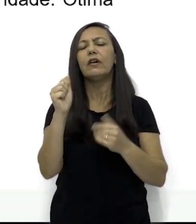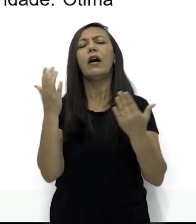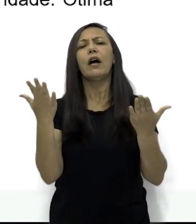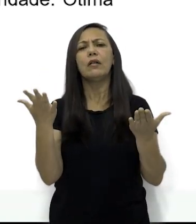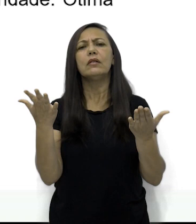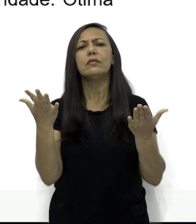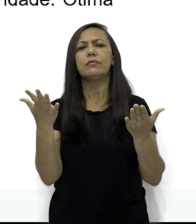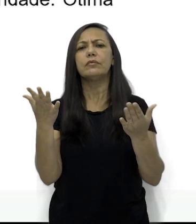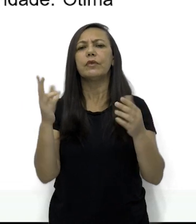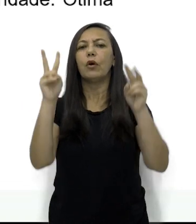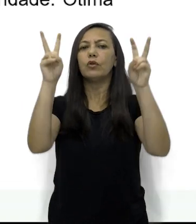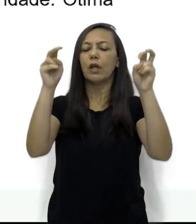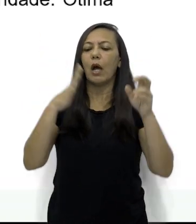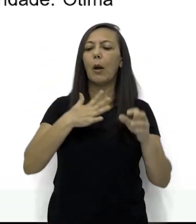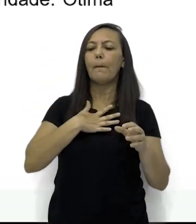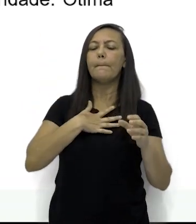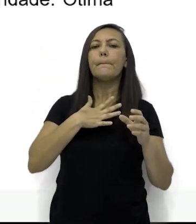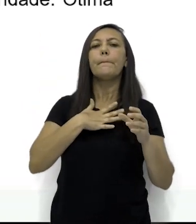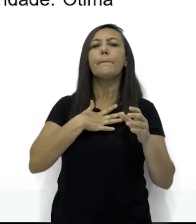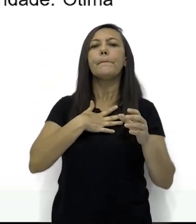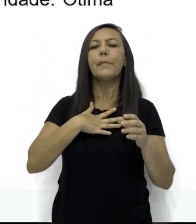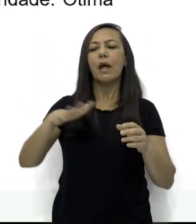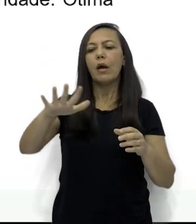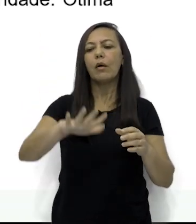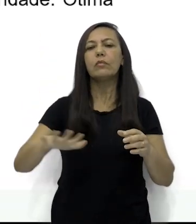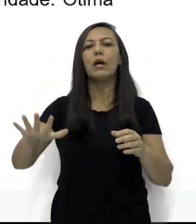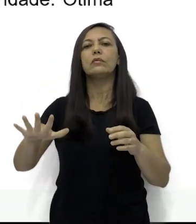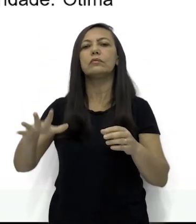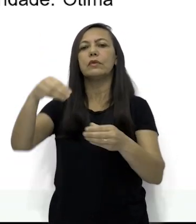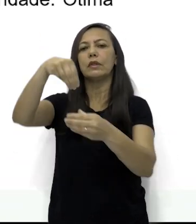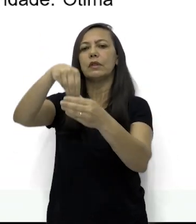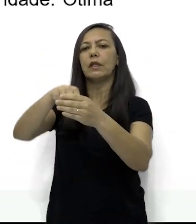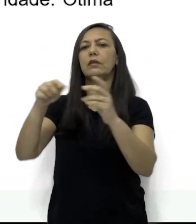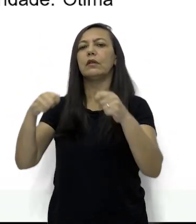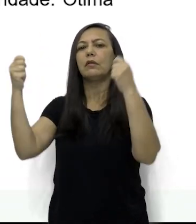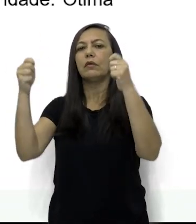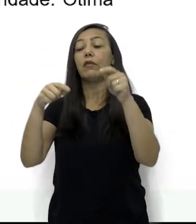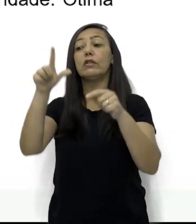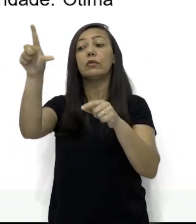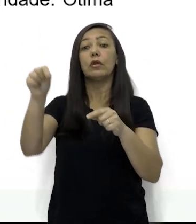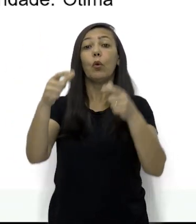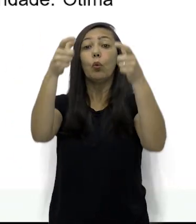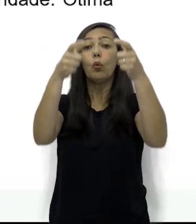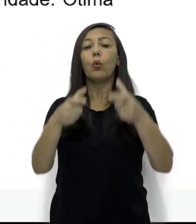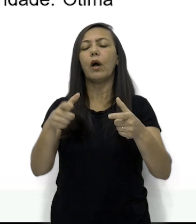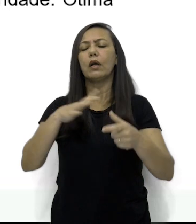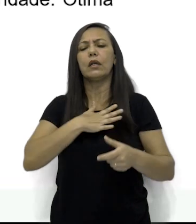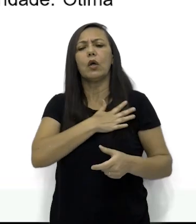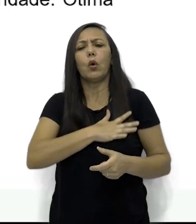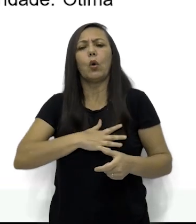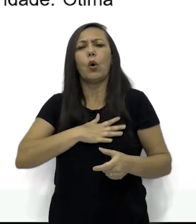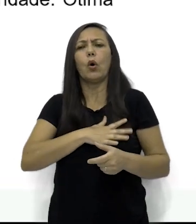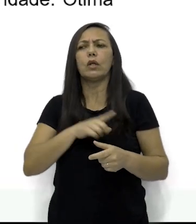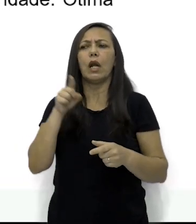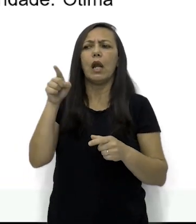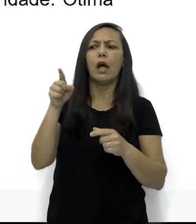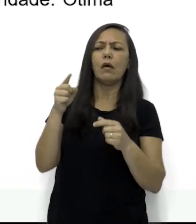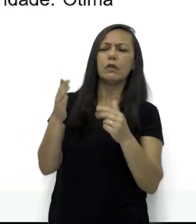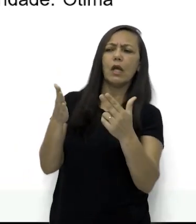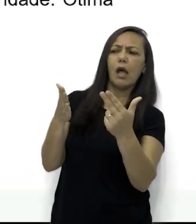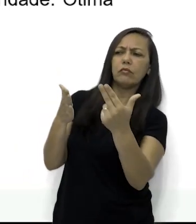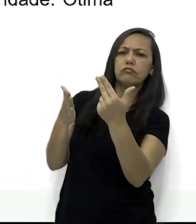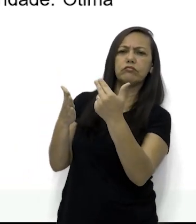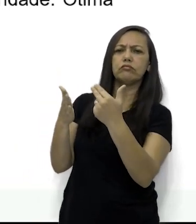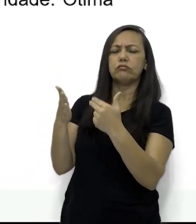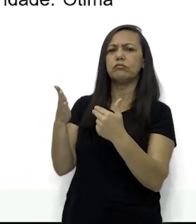figurativa, vocês vão pegar o tema Meu Lugar em Caruaru, vocês vão escolher o canto da cidade de Caruaru que vocês mais gostam e vão criar uma obra de